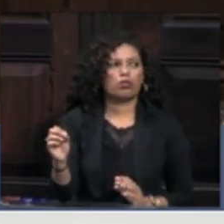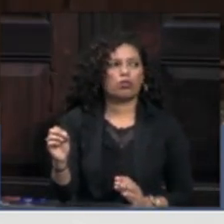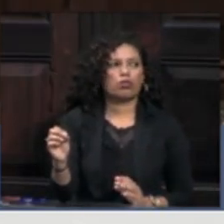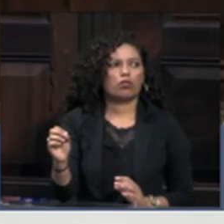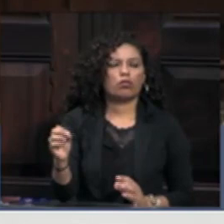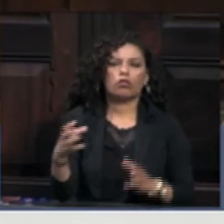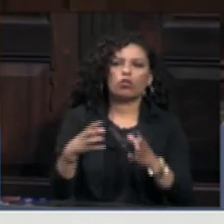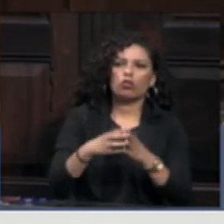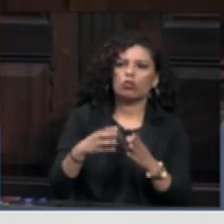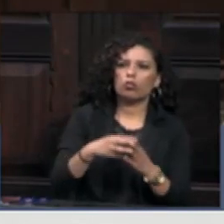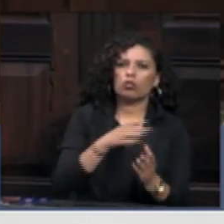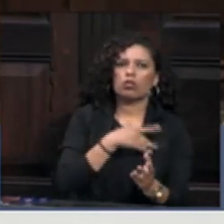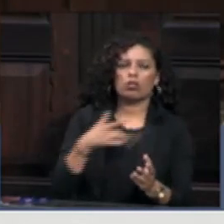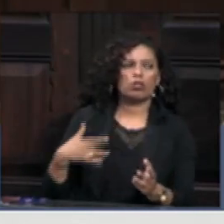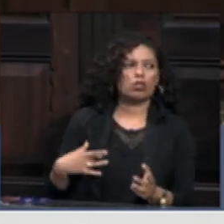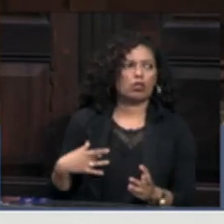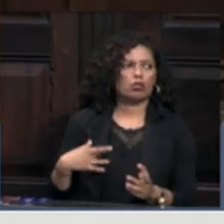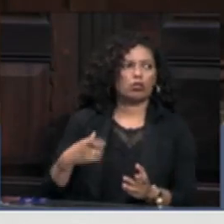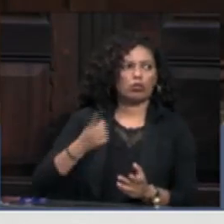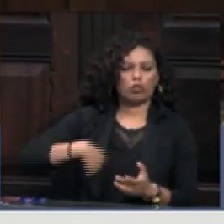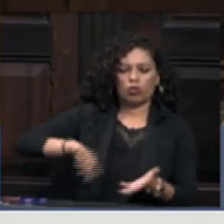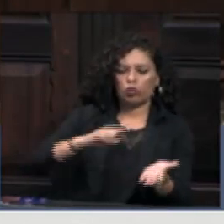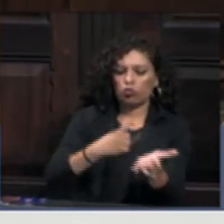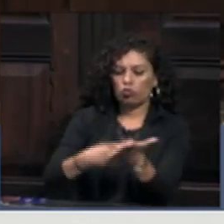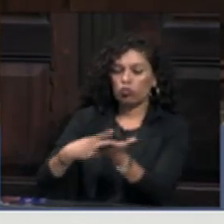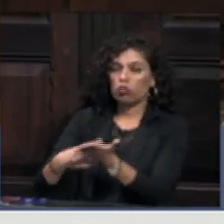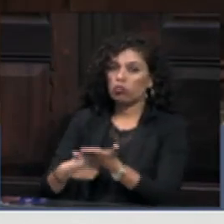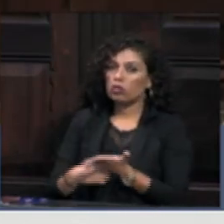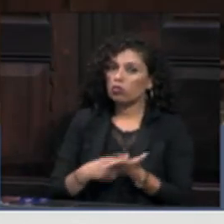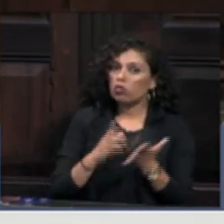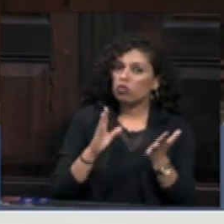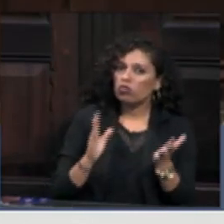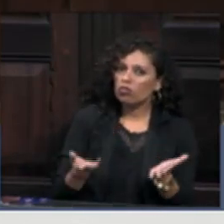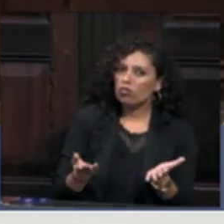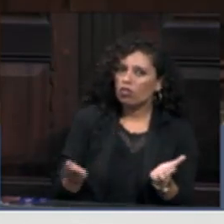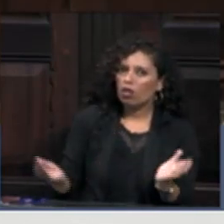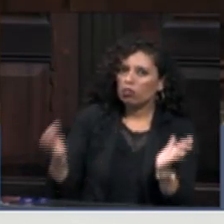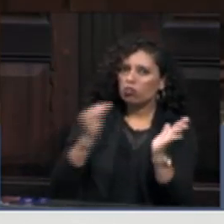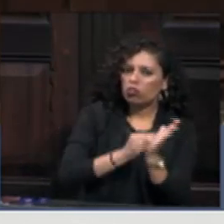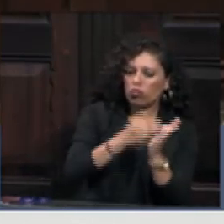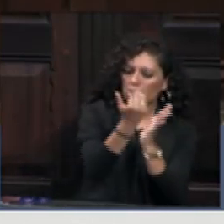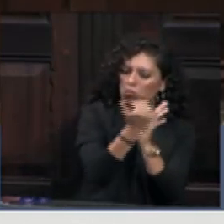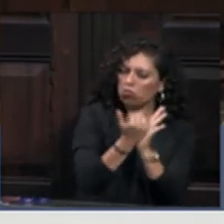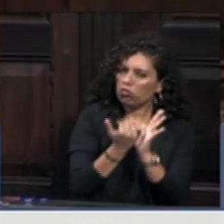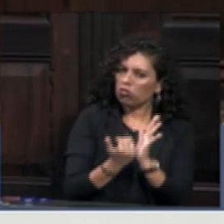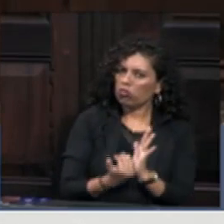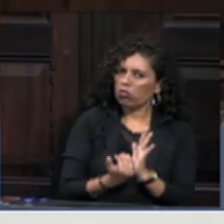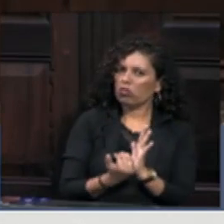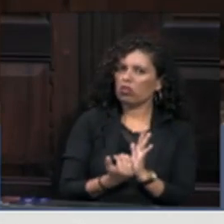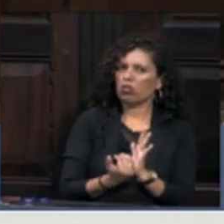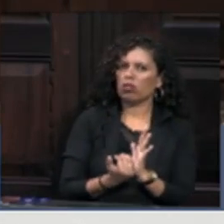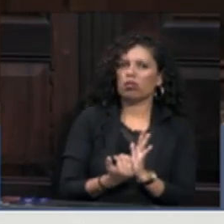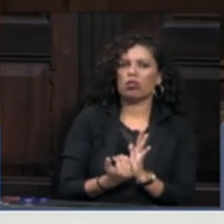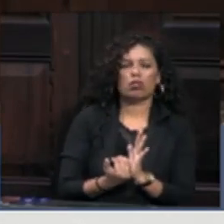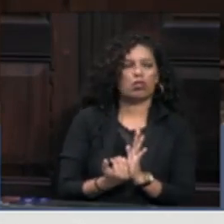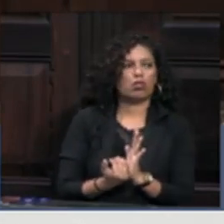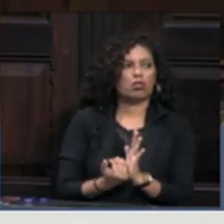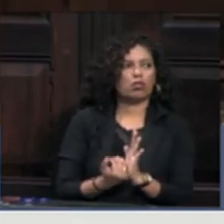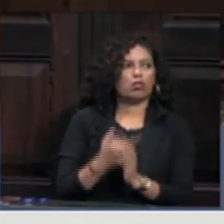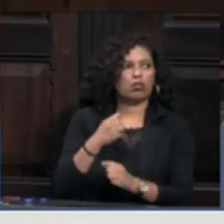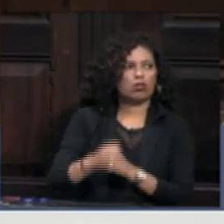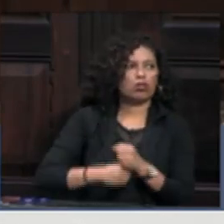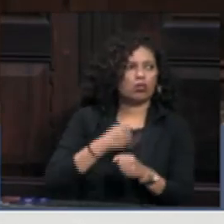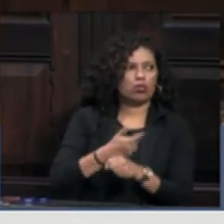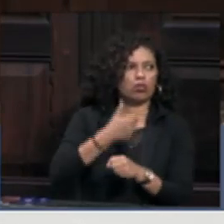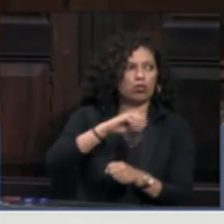existe o compromisso de incluir no orçamento os recursos necessários para a implementação do plano. Já